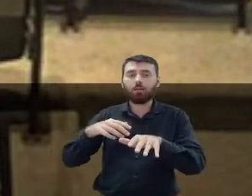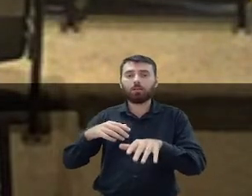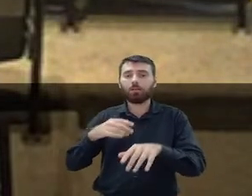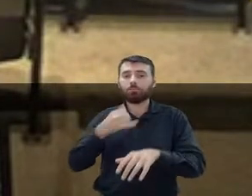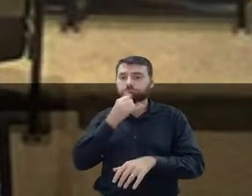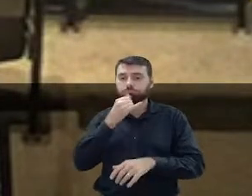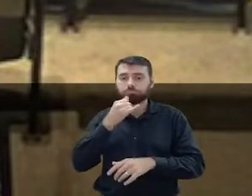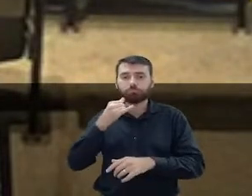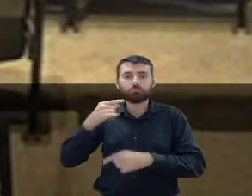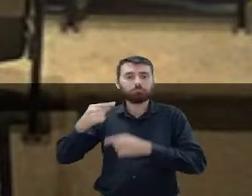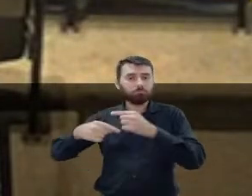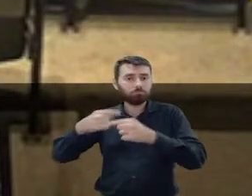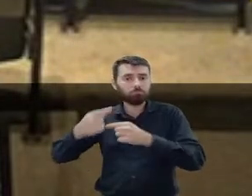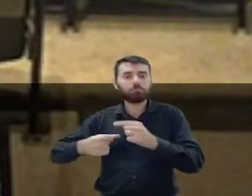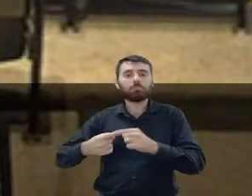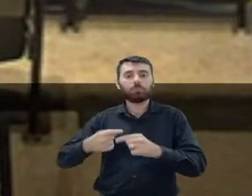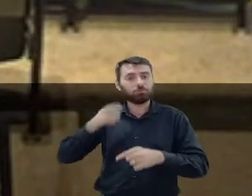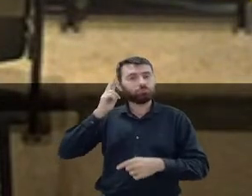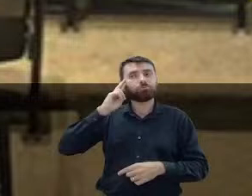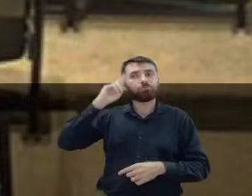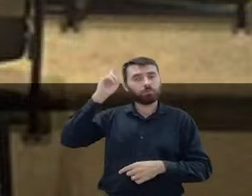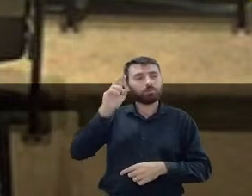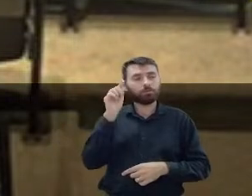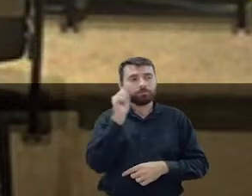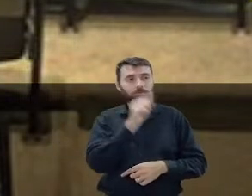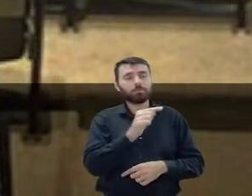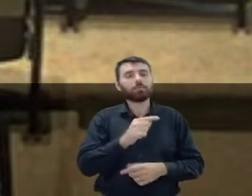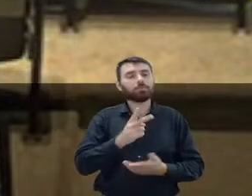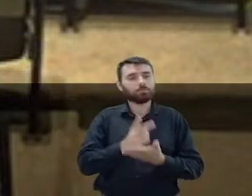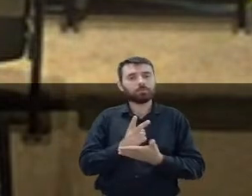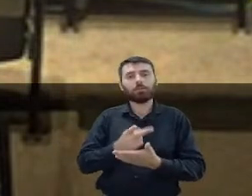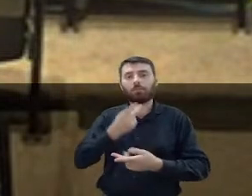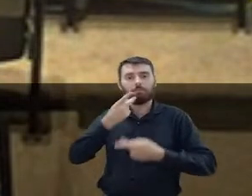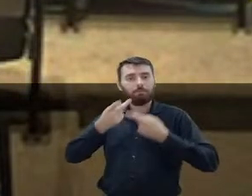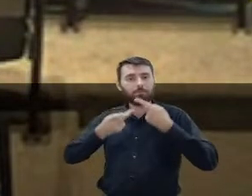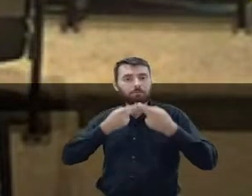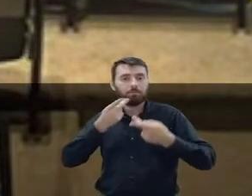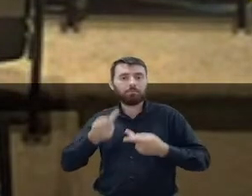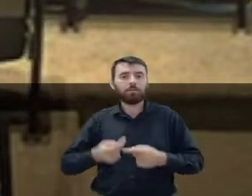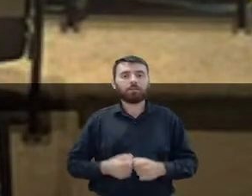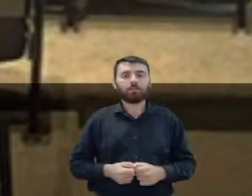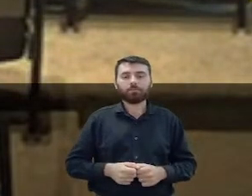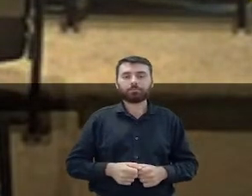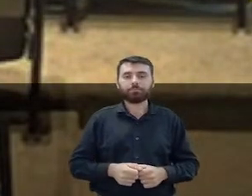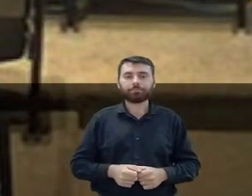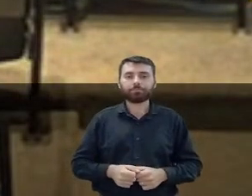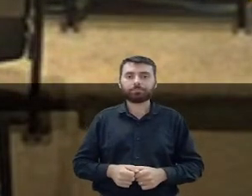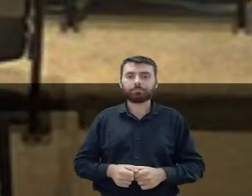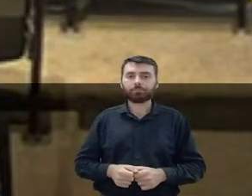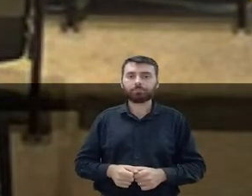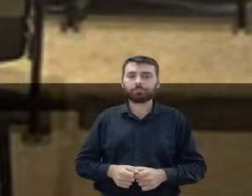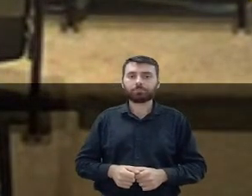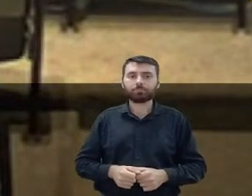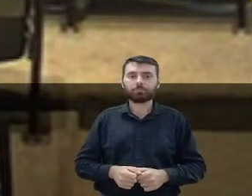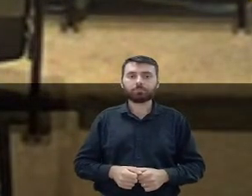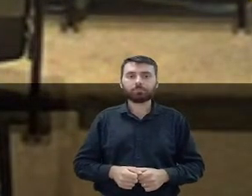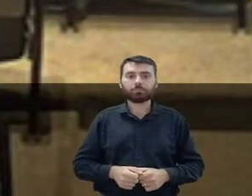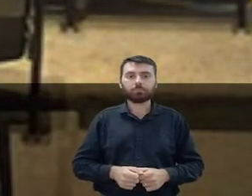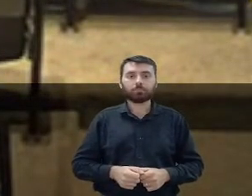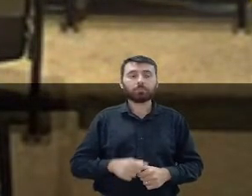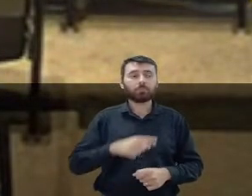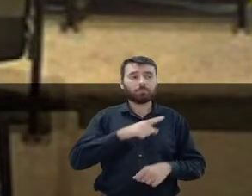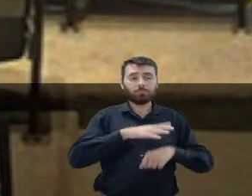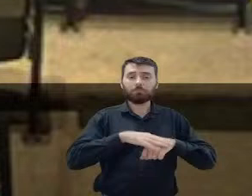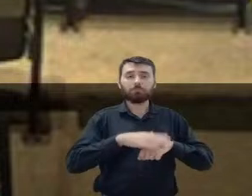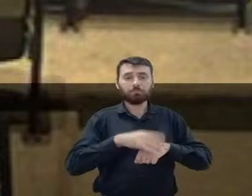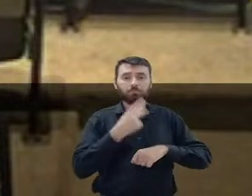Ao exaltar o seu poder de mando, de proprietário e de soberania sobre a relação entre as partes, o recorrido confessou expressamente que